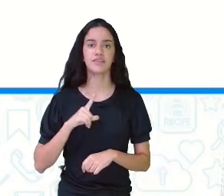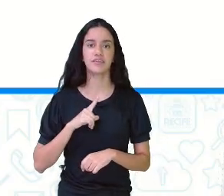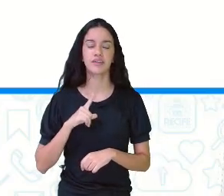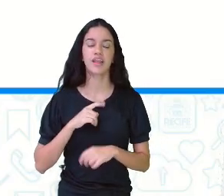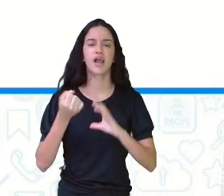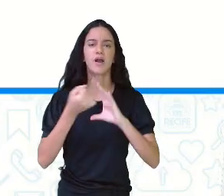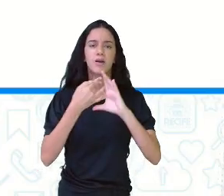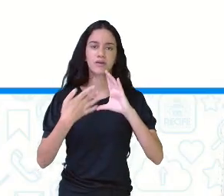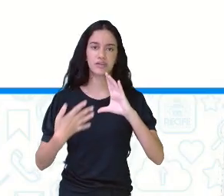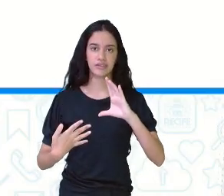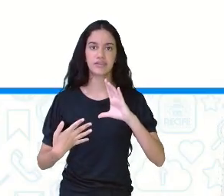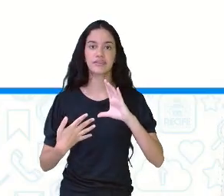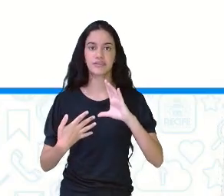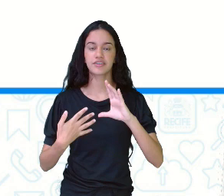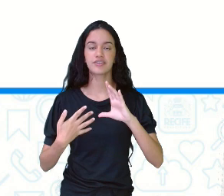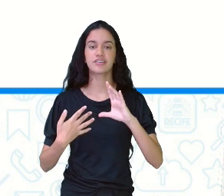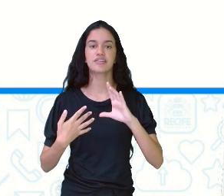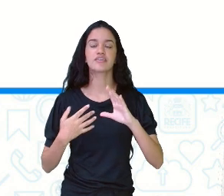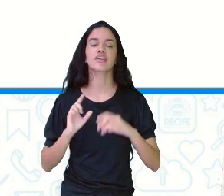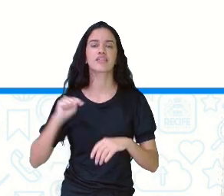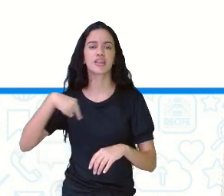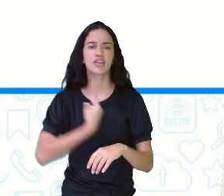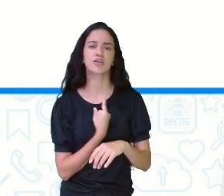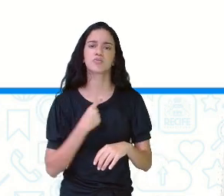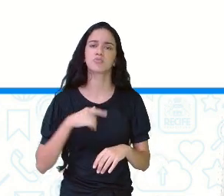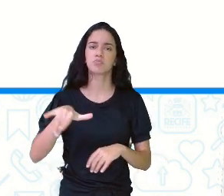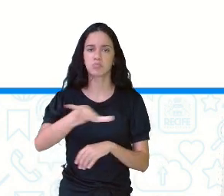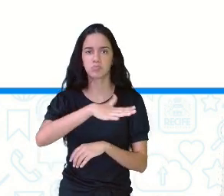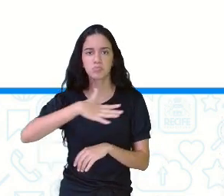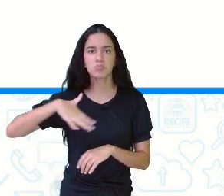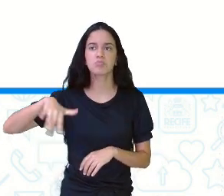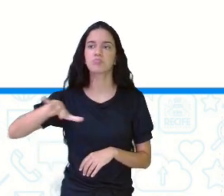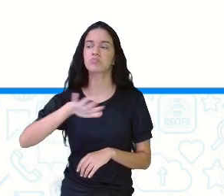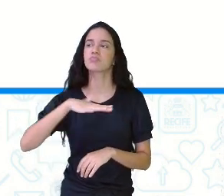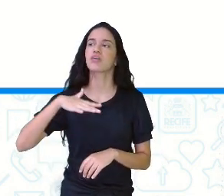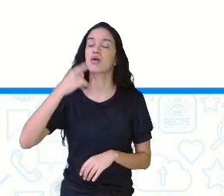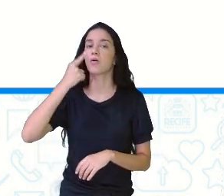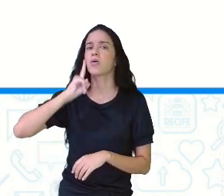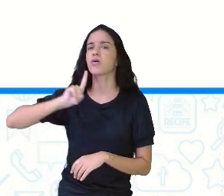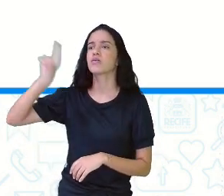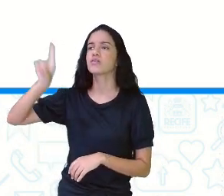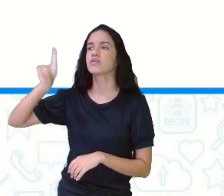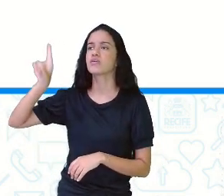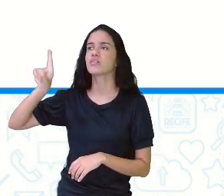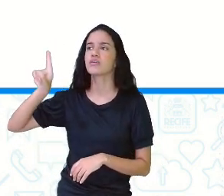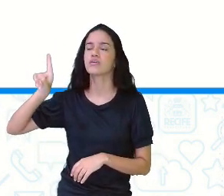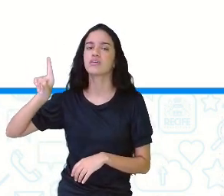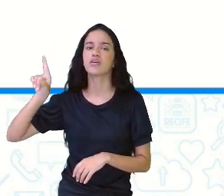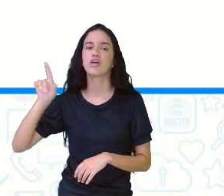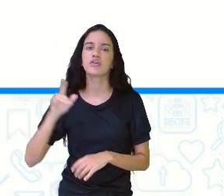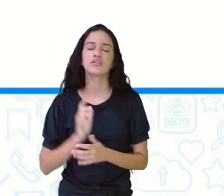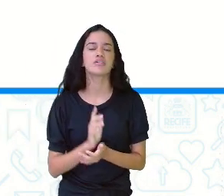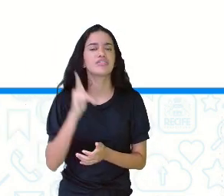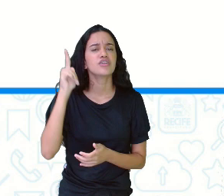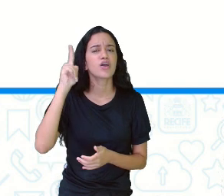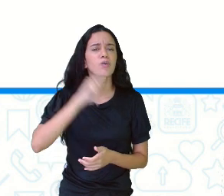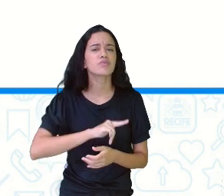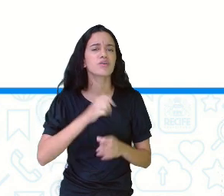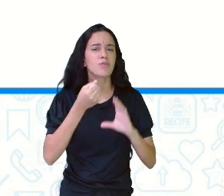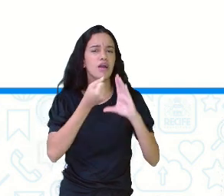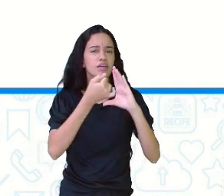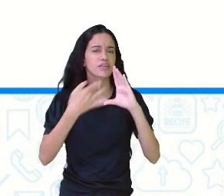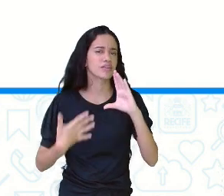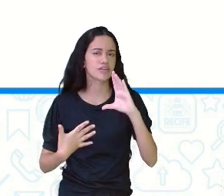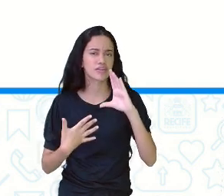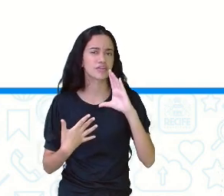algumas características da nossa região. Eu deixei aqui destacado, ó. Você consegue citar algumas